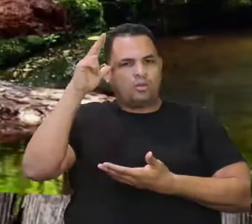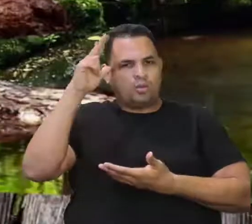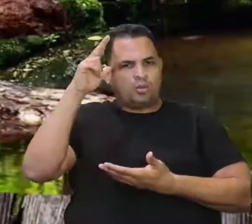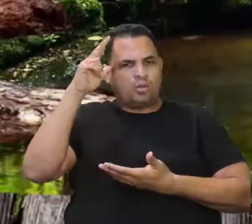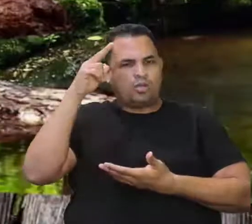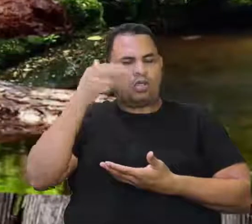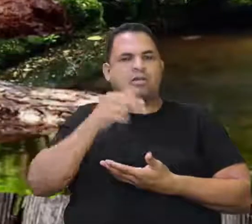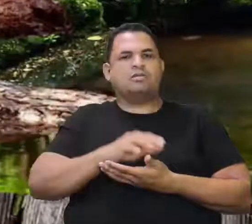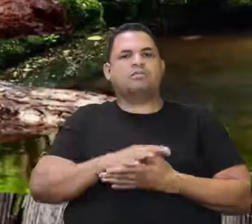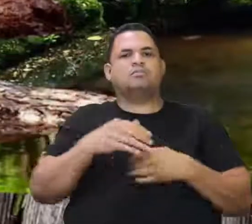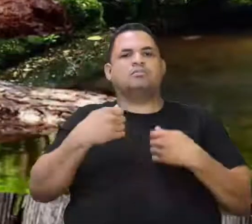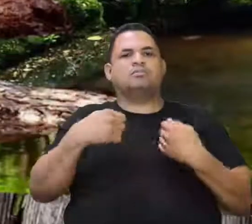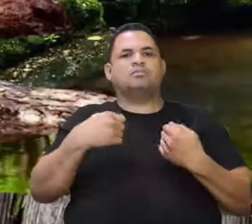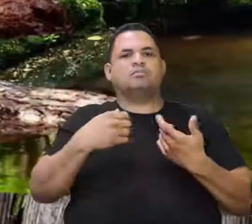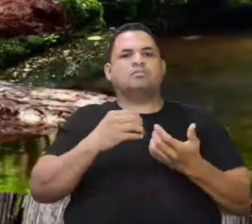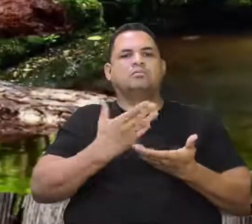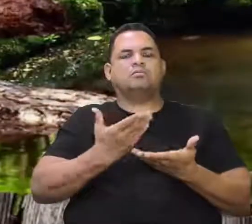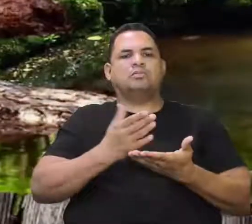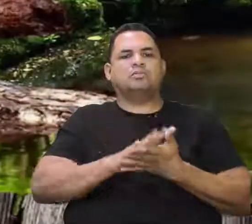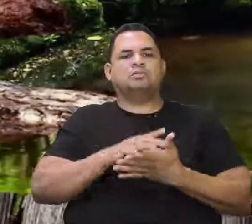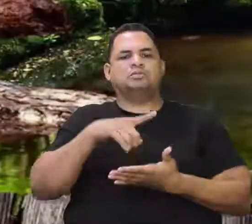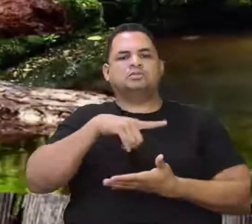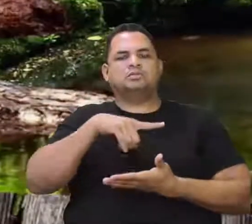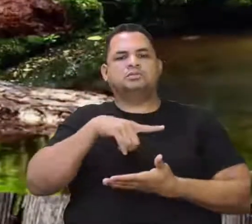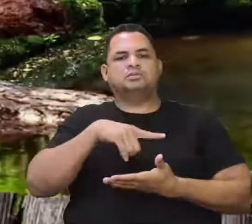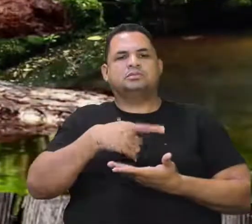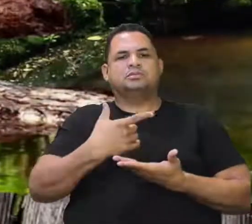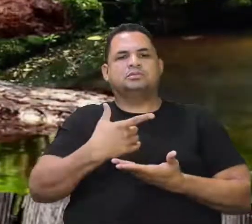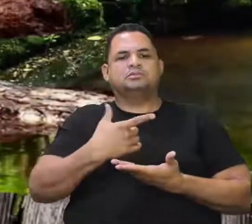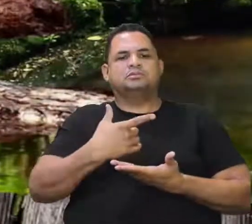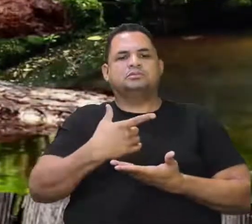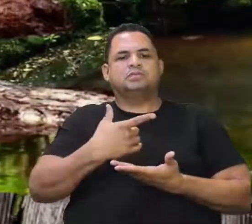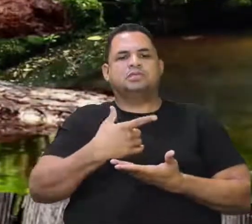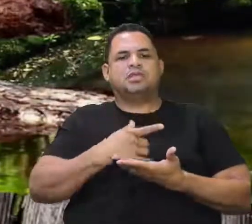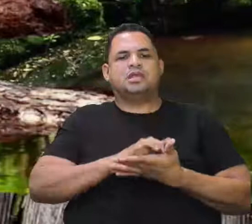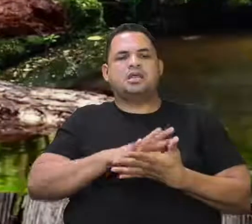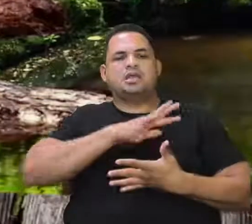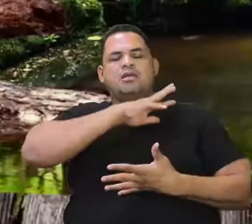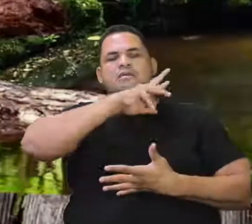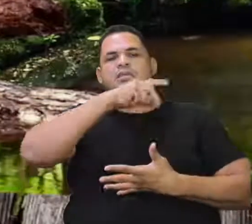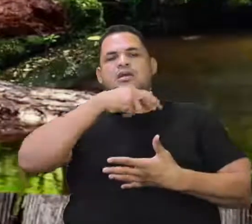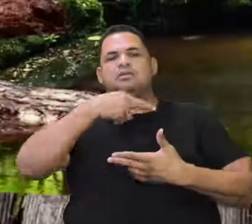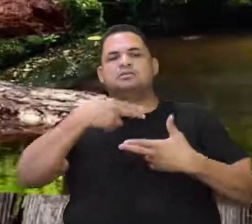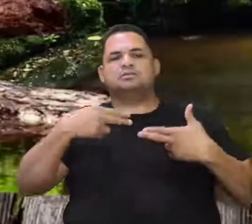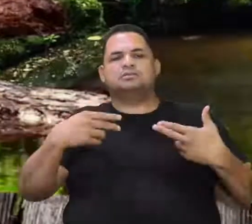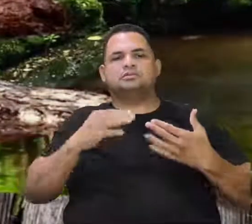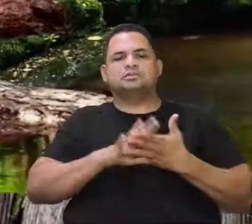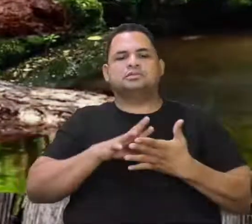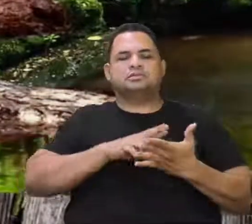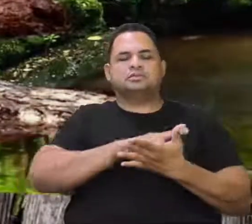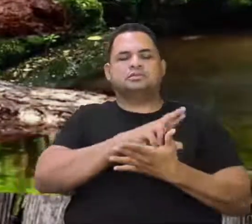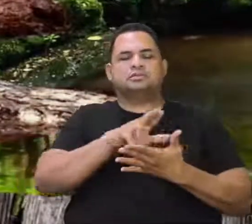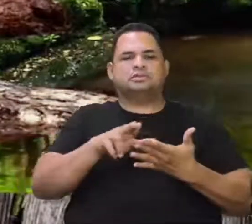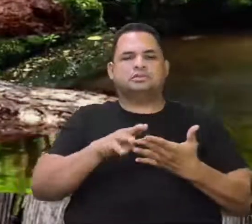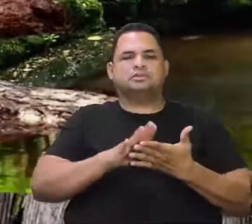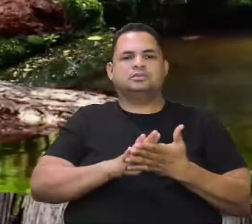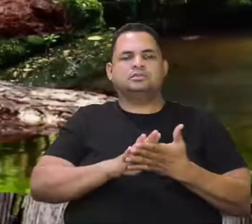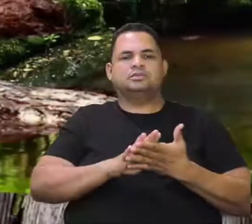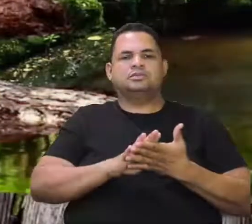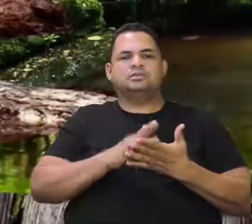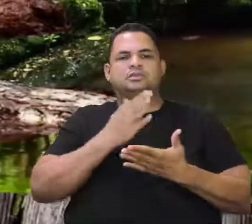vegetais. E ele pode ser predado por animais diferentes também. E aí a gente tem essa variedade